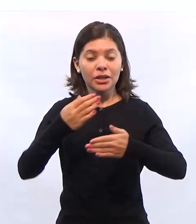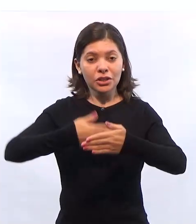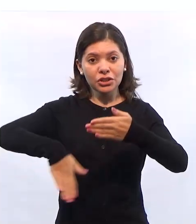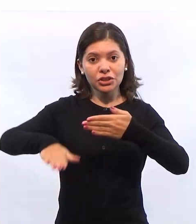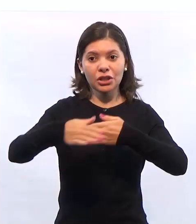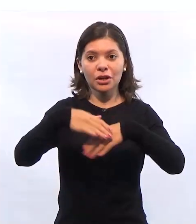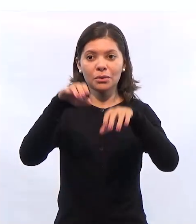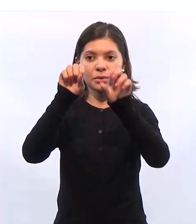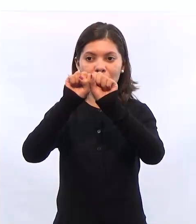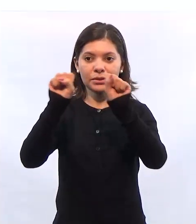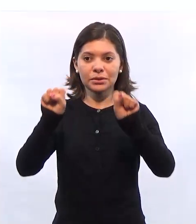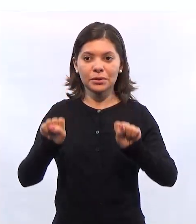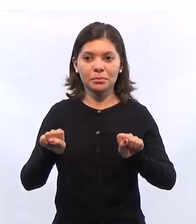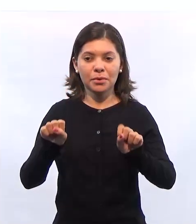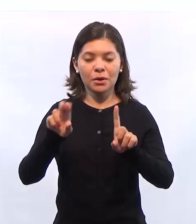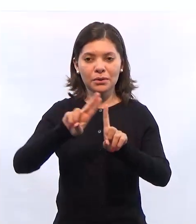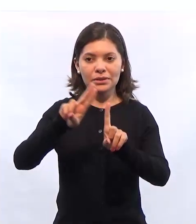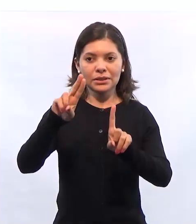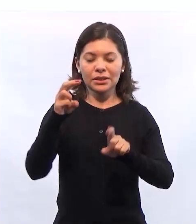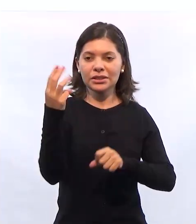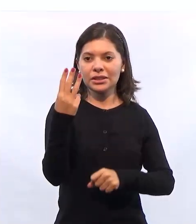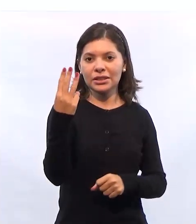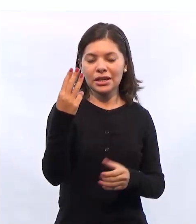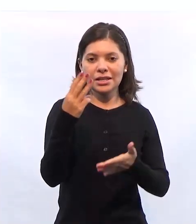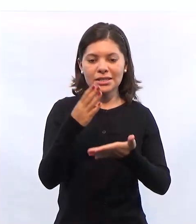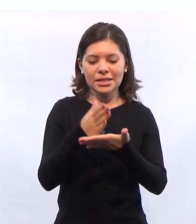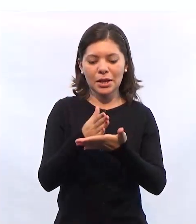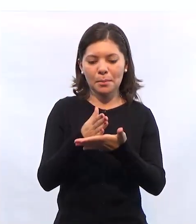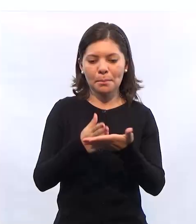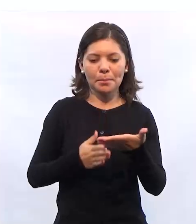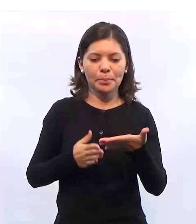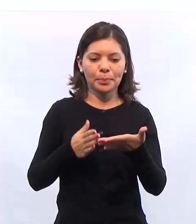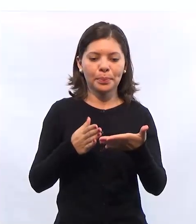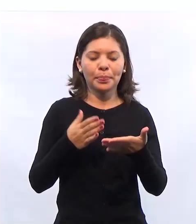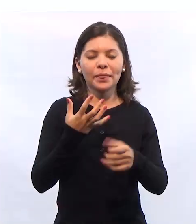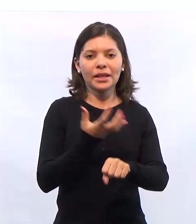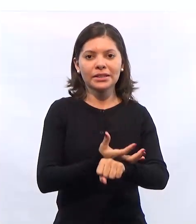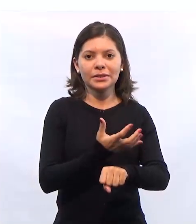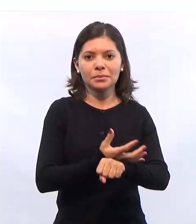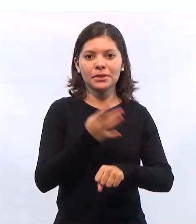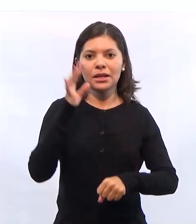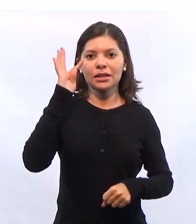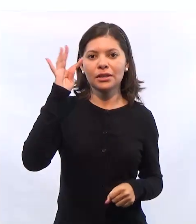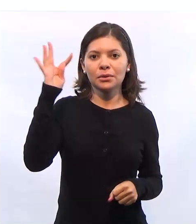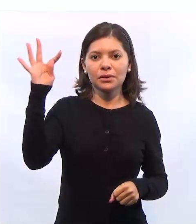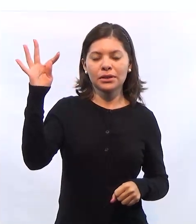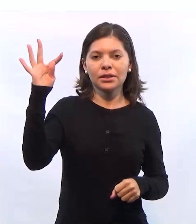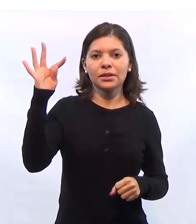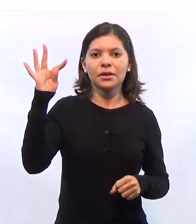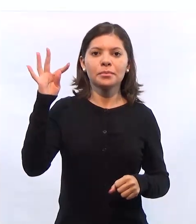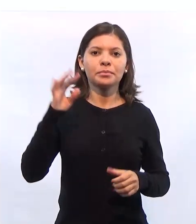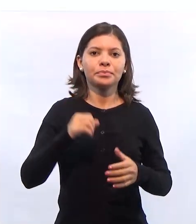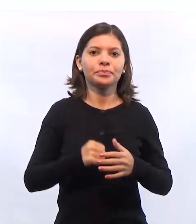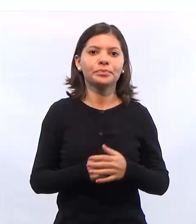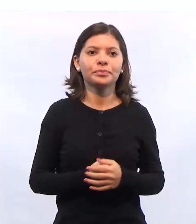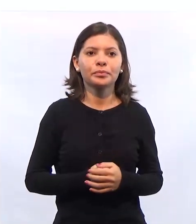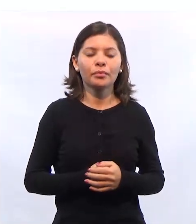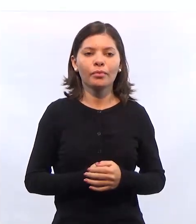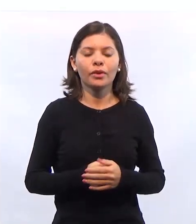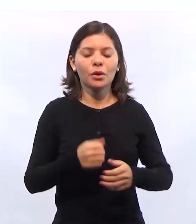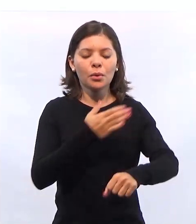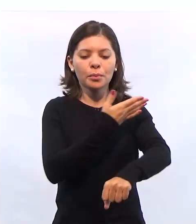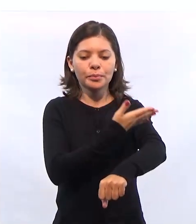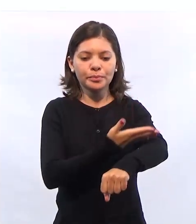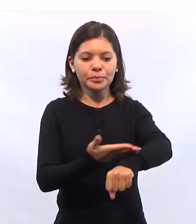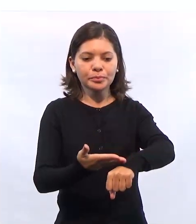a teoria geral de sistemas unidade 3 chegando na metade lá da nossa disciplina teoria sociotécnica